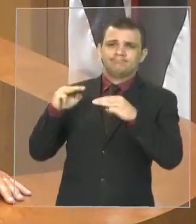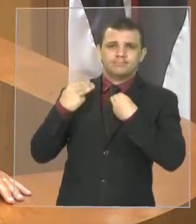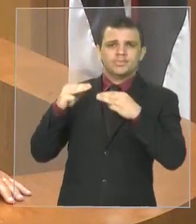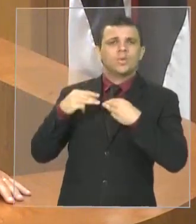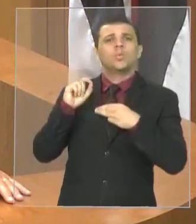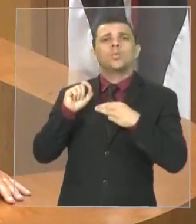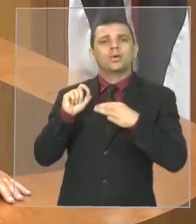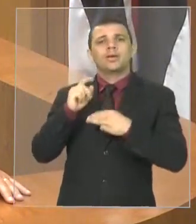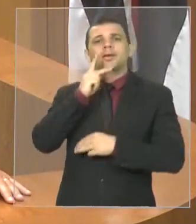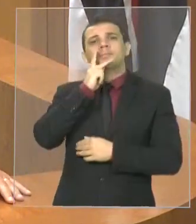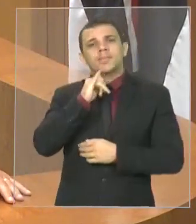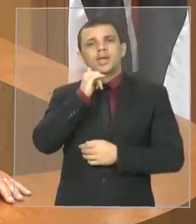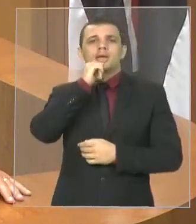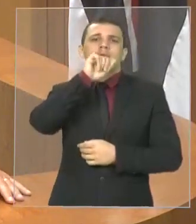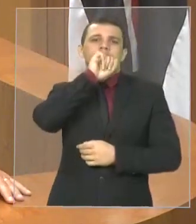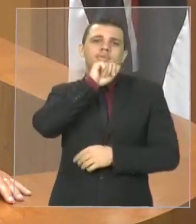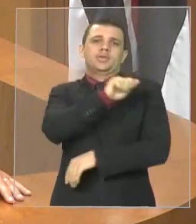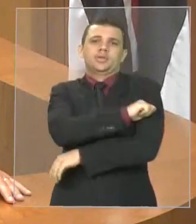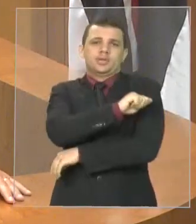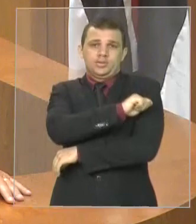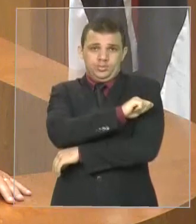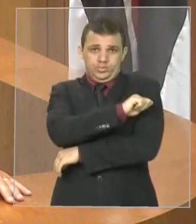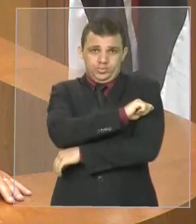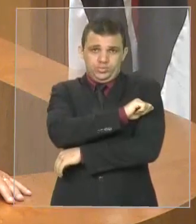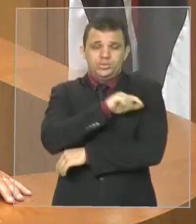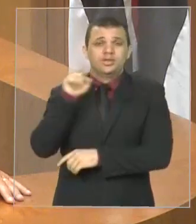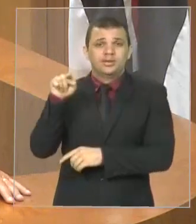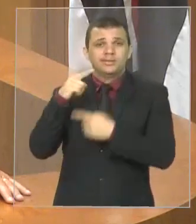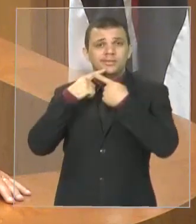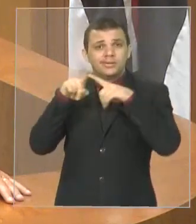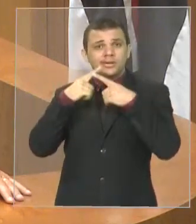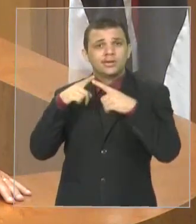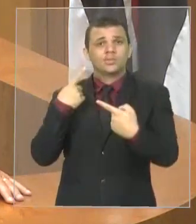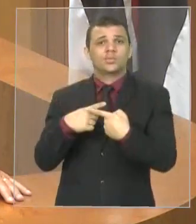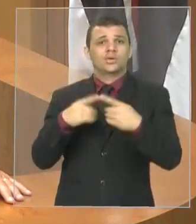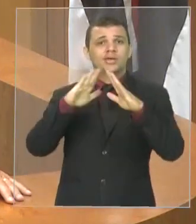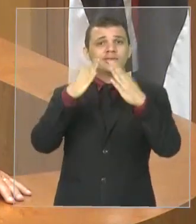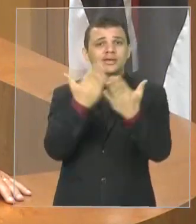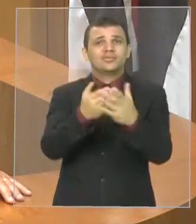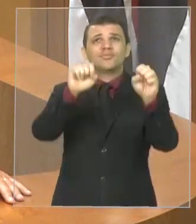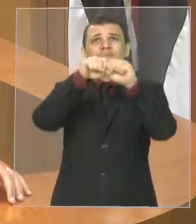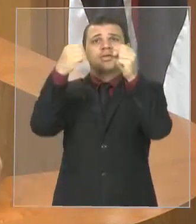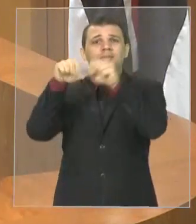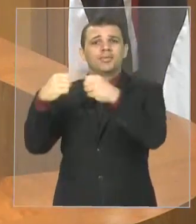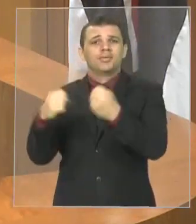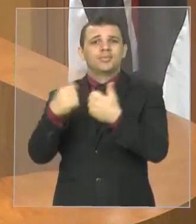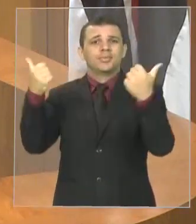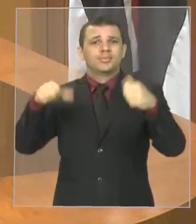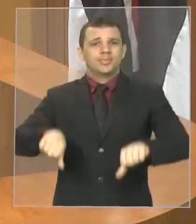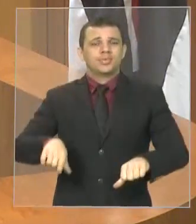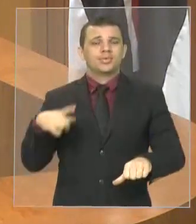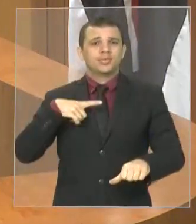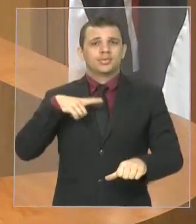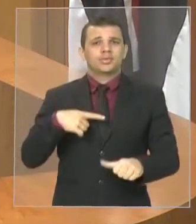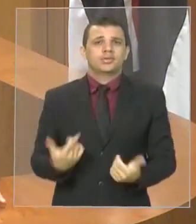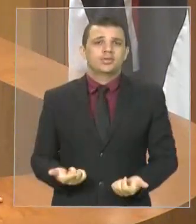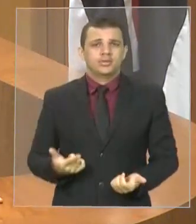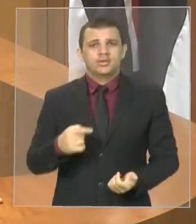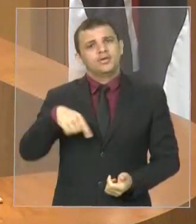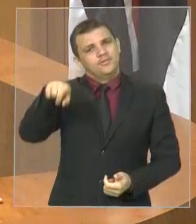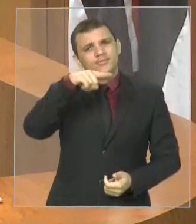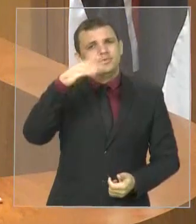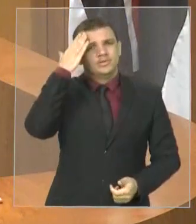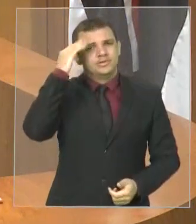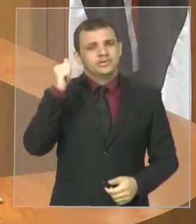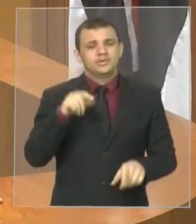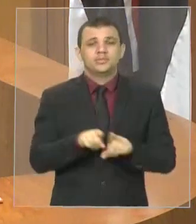de aluno, de mães de aluno, falando da situação em que se encontram as escolas de São Luís. Todos vocês sabem que